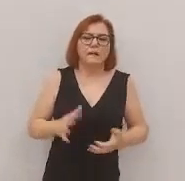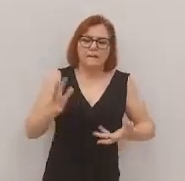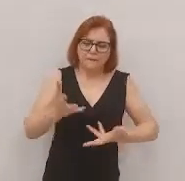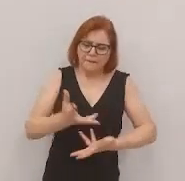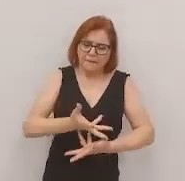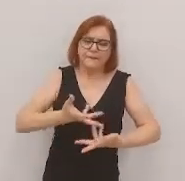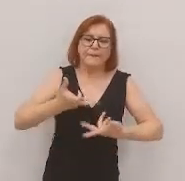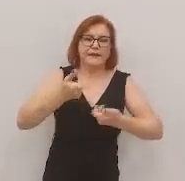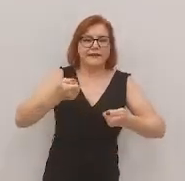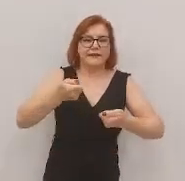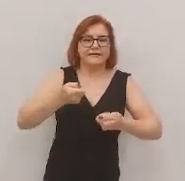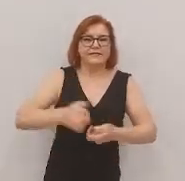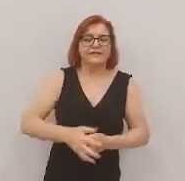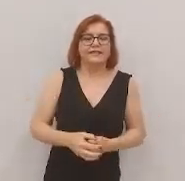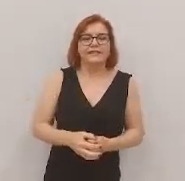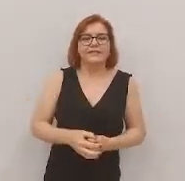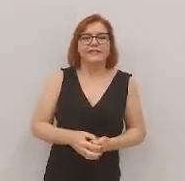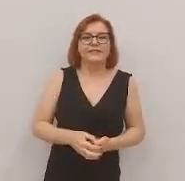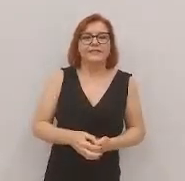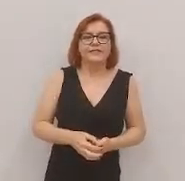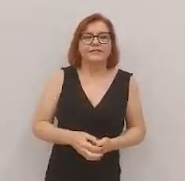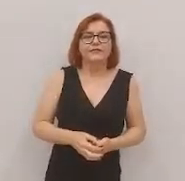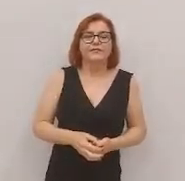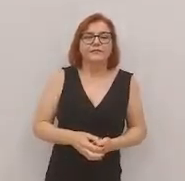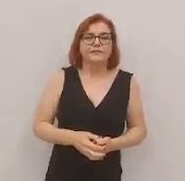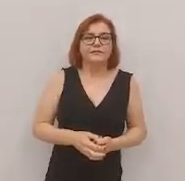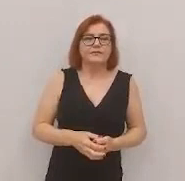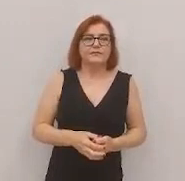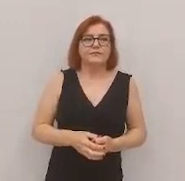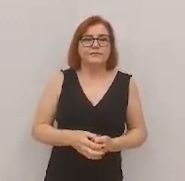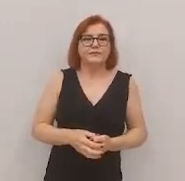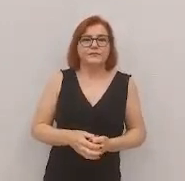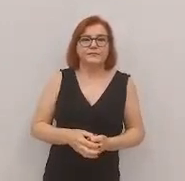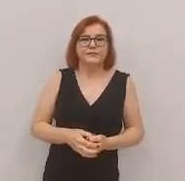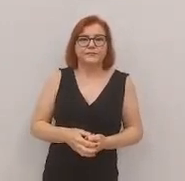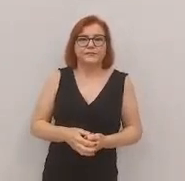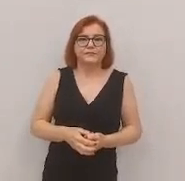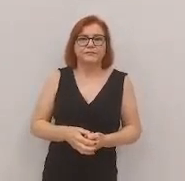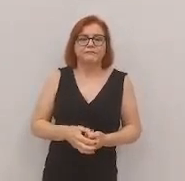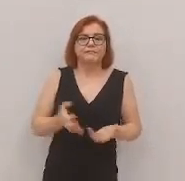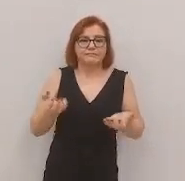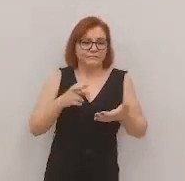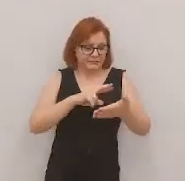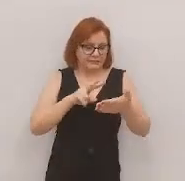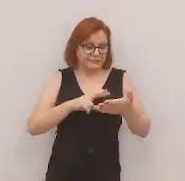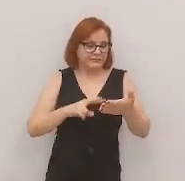maravilhoso essa vinda desse filho do homem. Eu quero ler